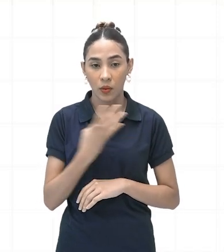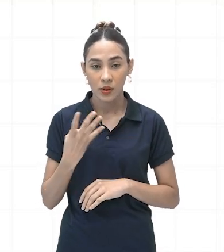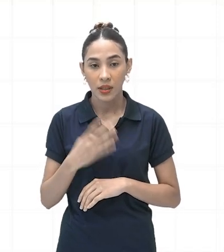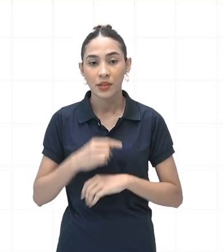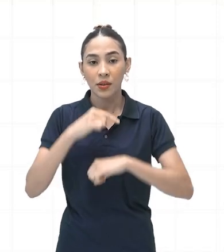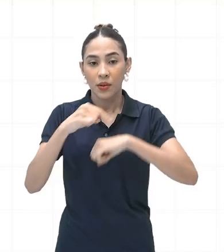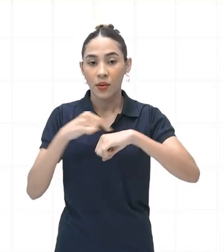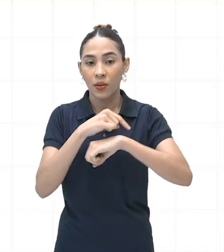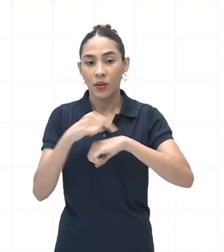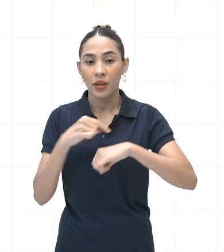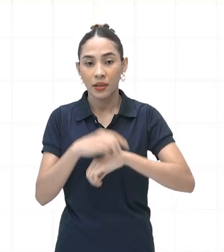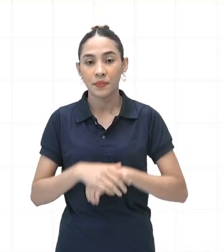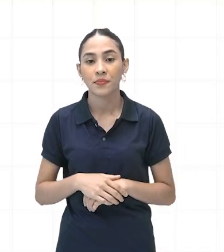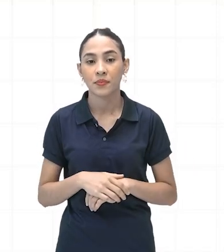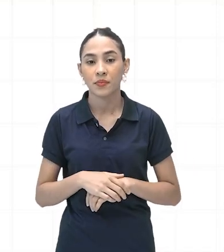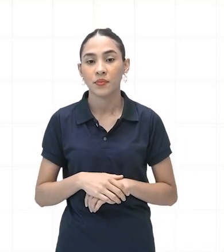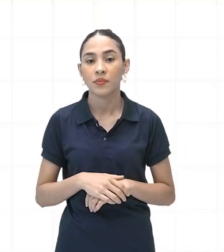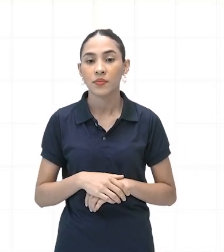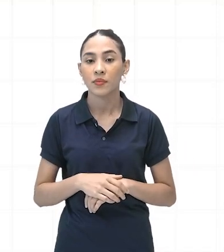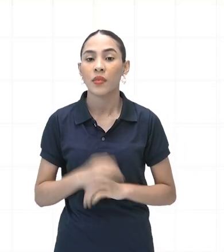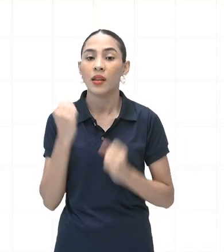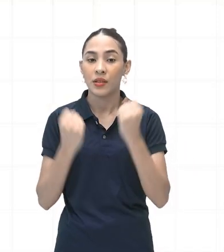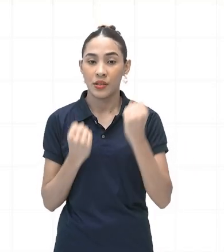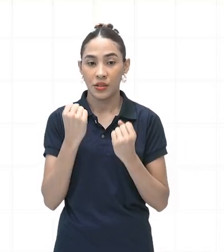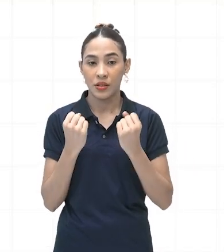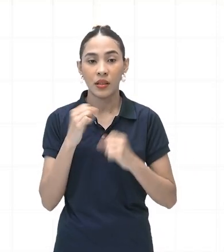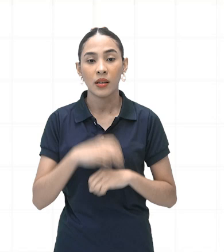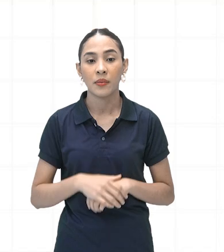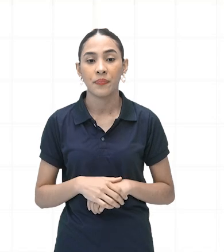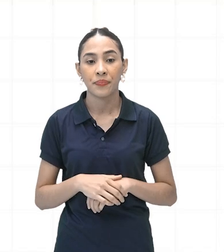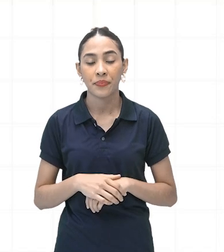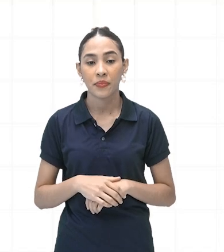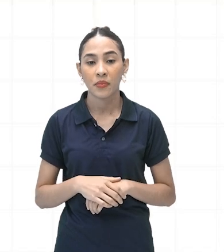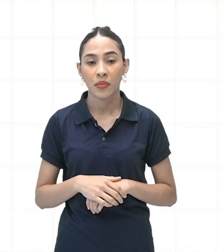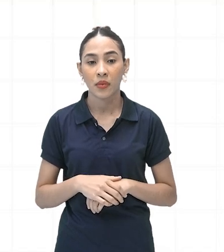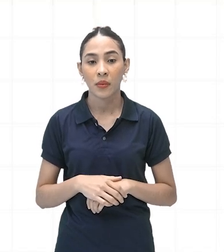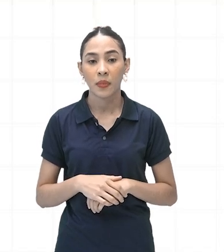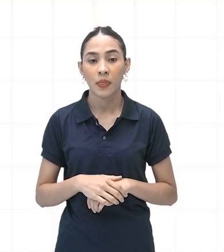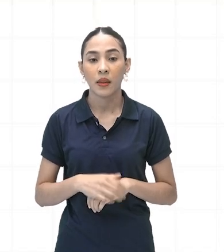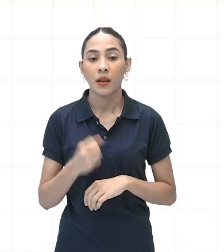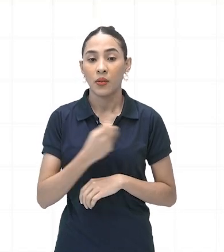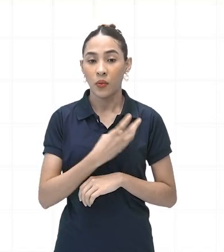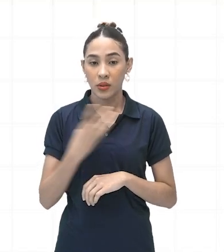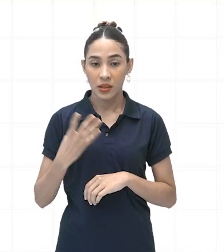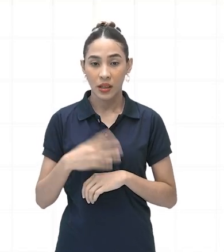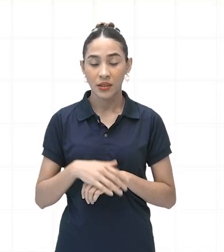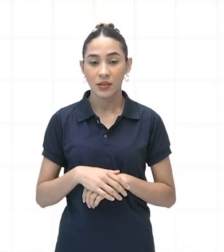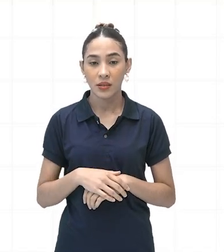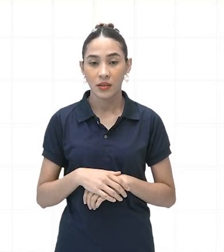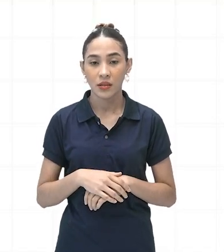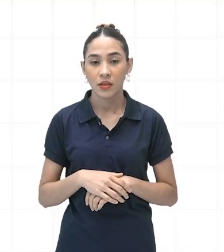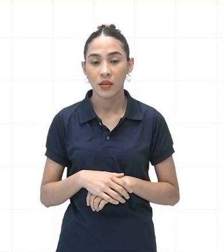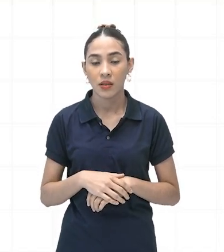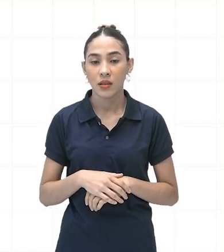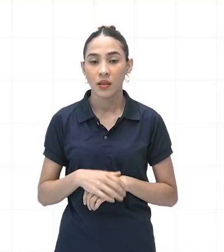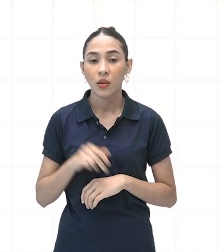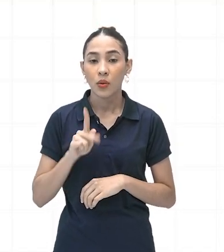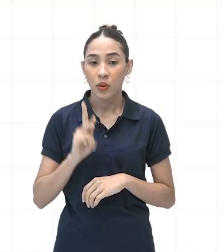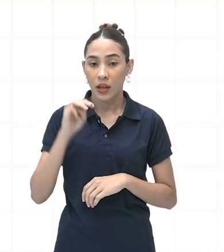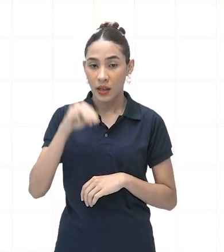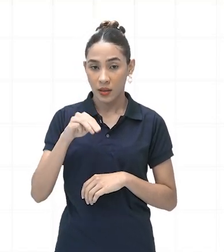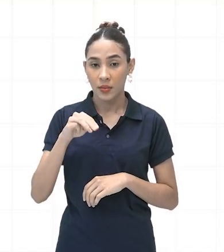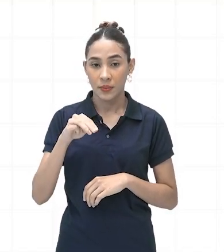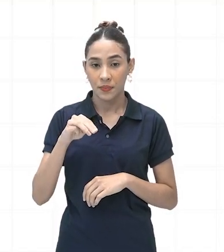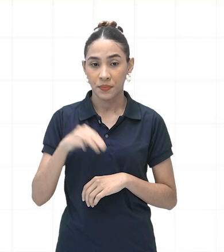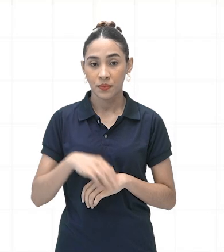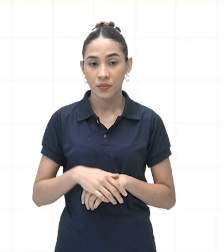quantidade de horas que ela é dirigida, certo? E a quantidade e o quilômetro percorrido, a